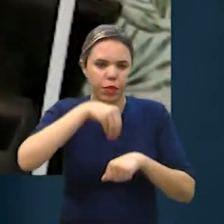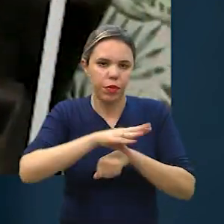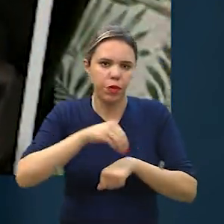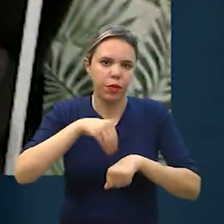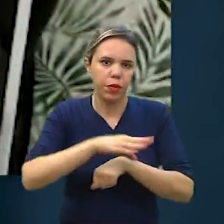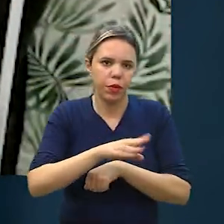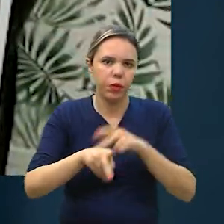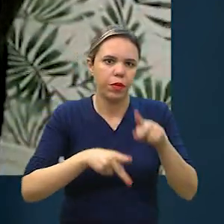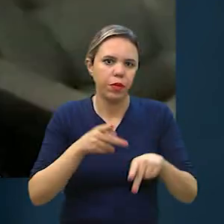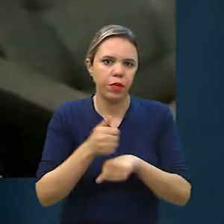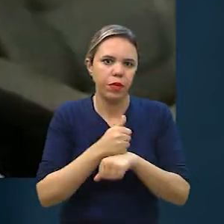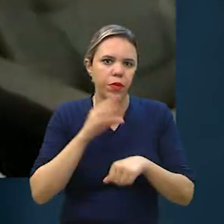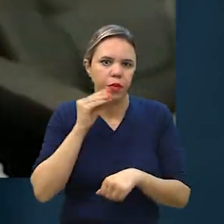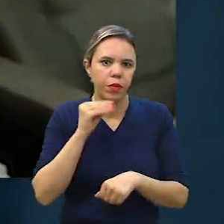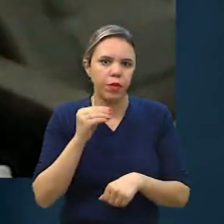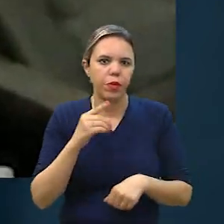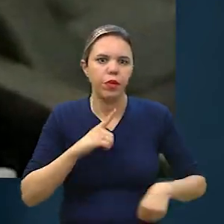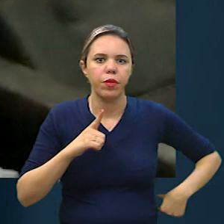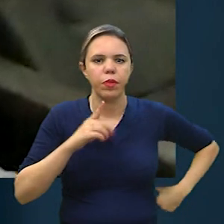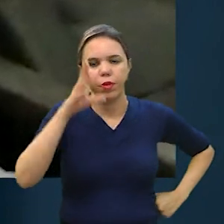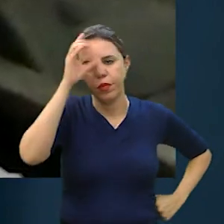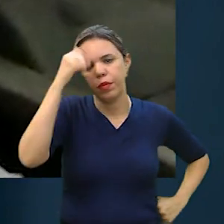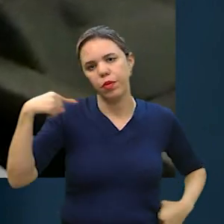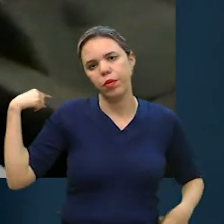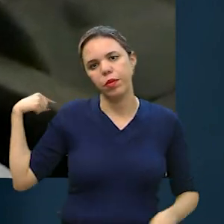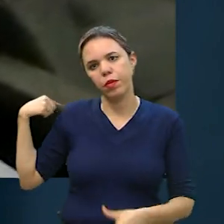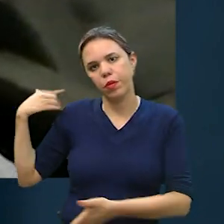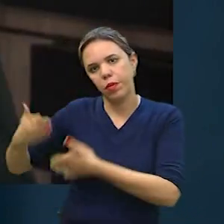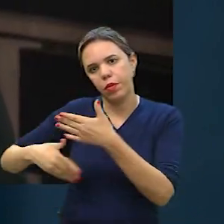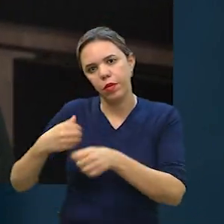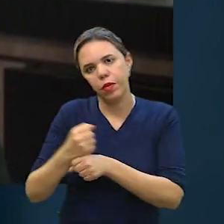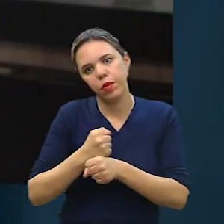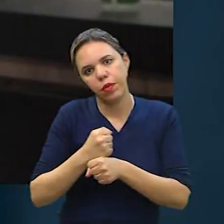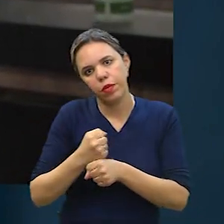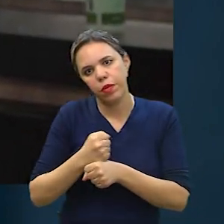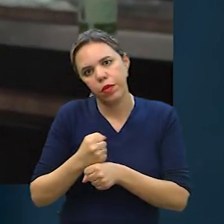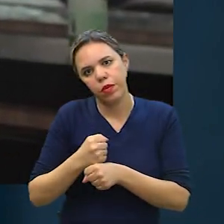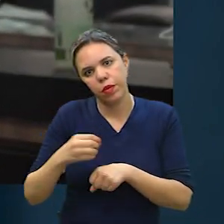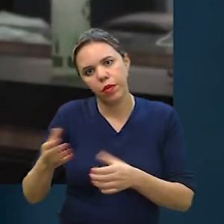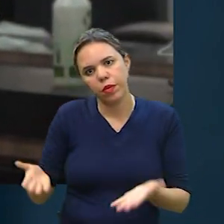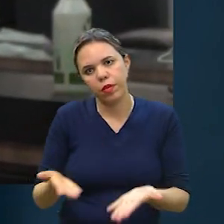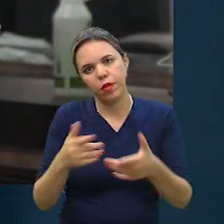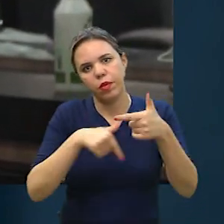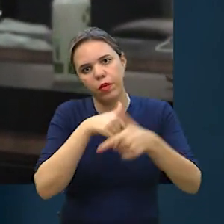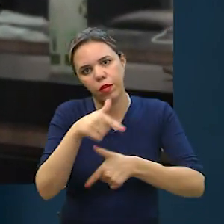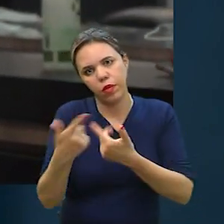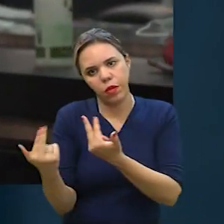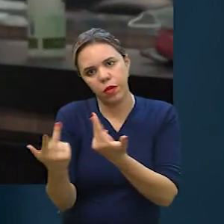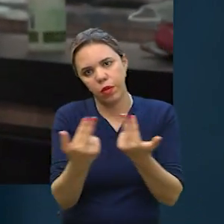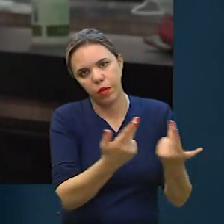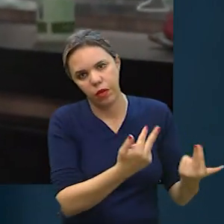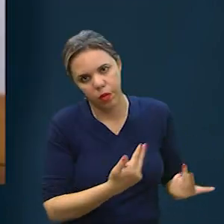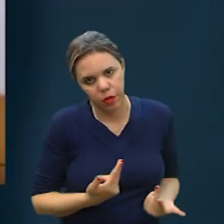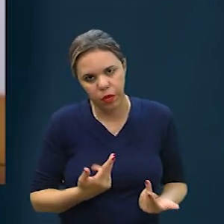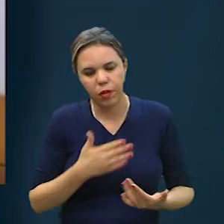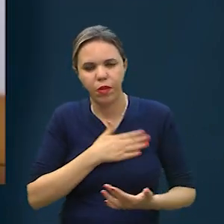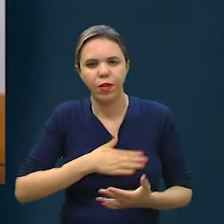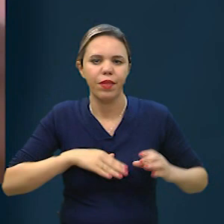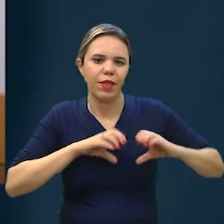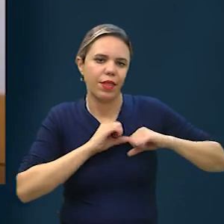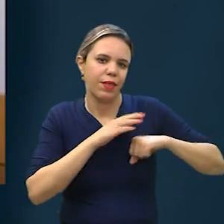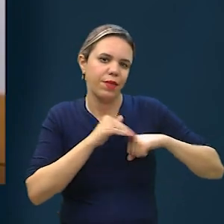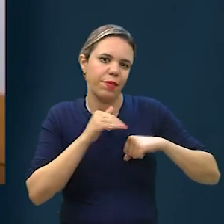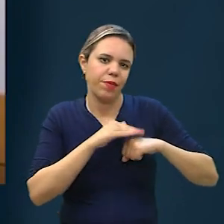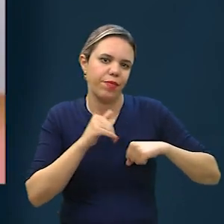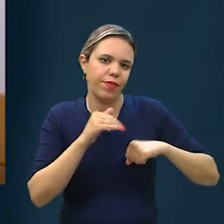aprendi, sempre passando para a minha equipe, o que eu tinha aprendido no decorrer desses anos, e levando elas a trabalharem da mesma forma, com muito amor, com